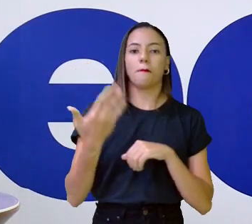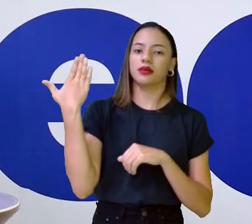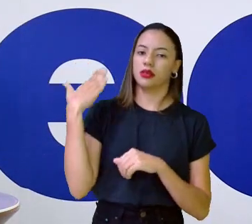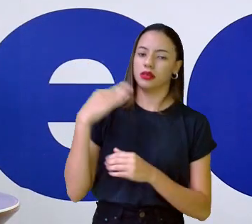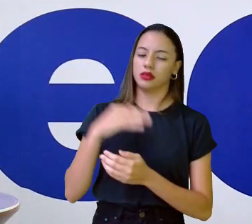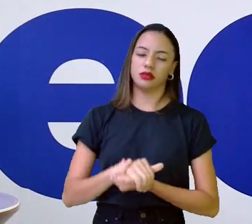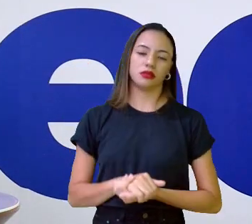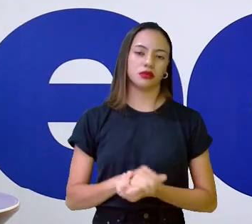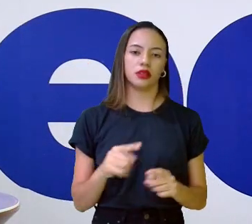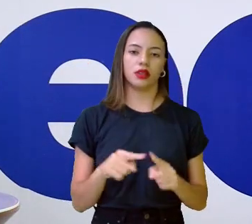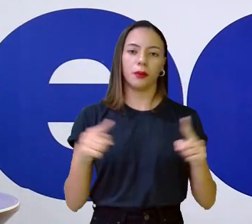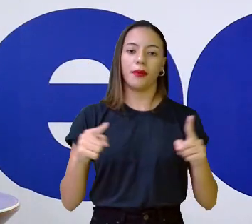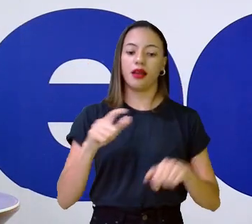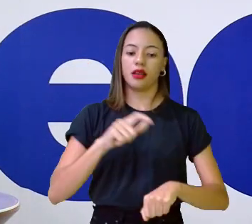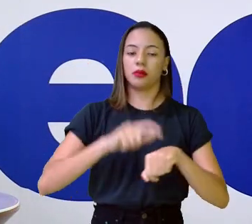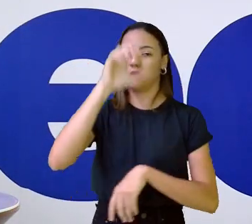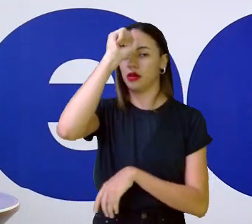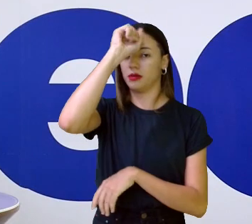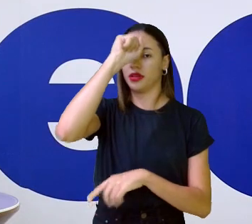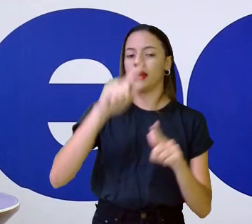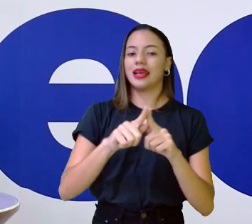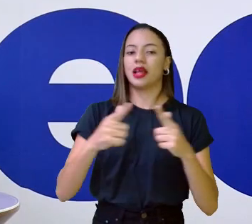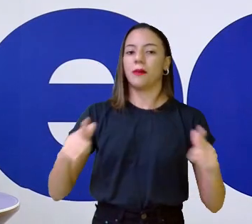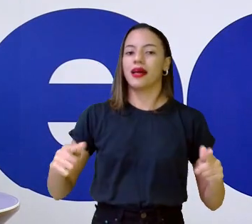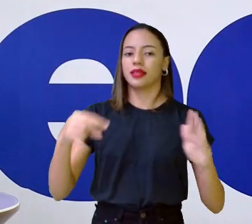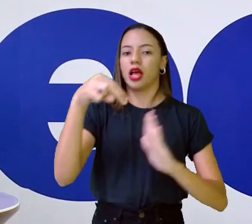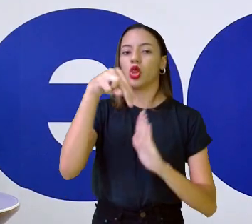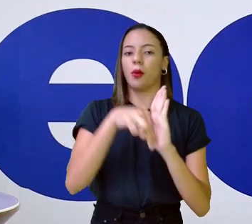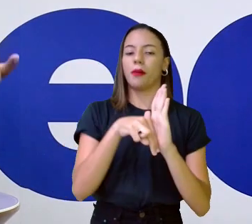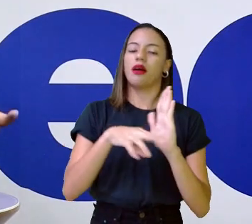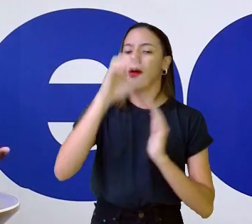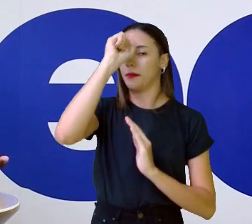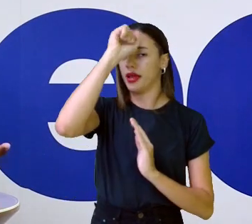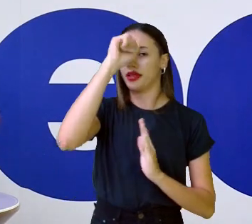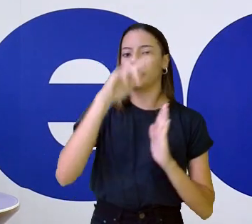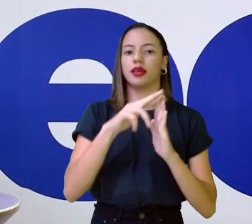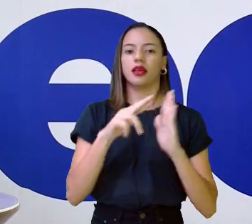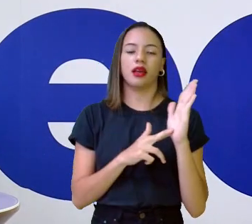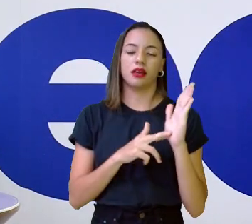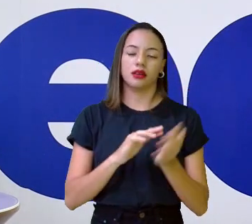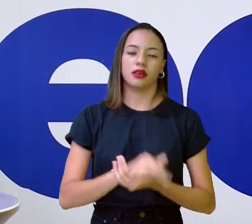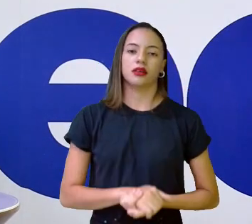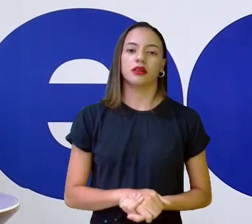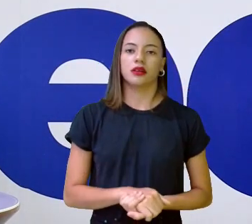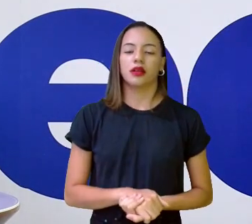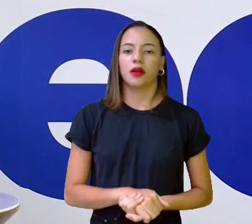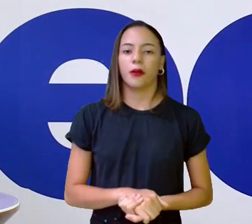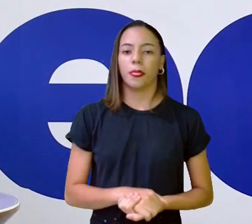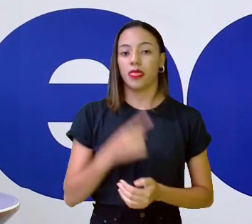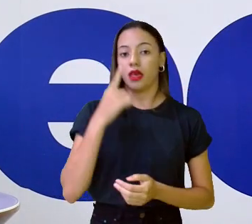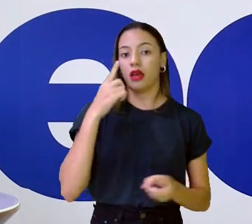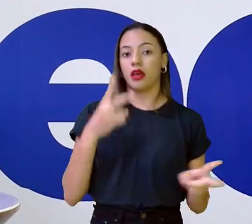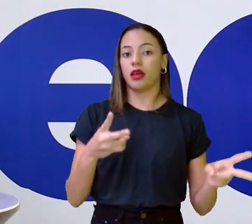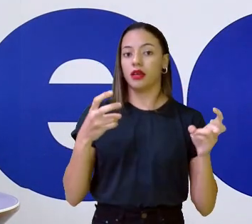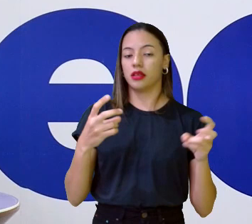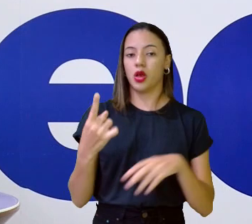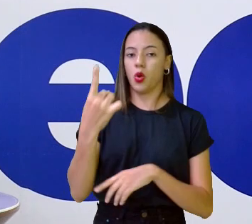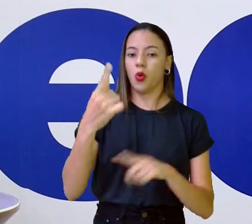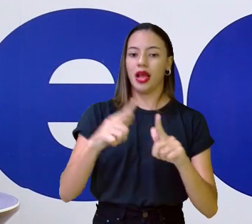Mas aí quando vai aprender a gramática normativa, ele vai aprender as regras. Então percebam que uma gramática